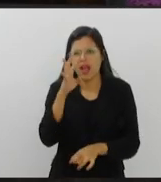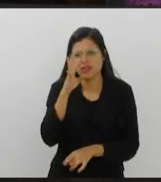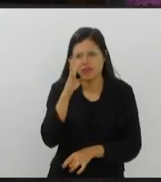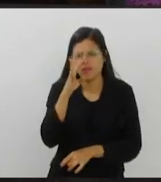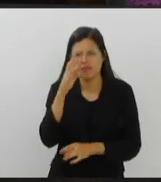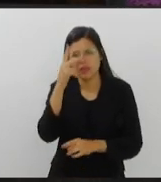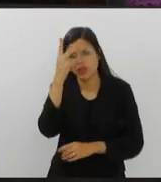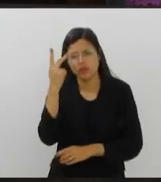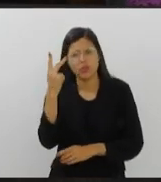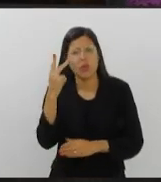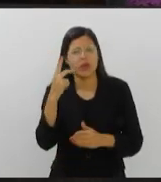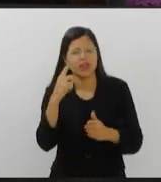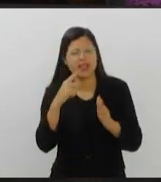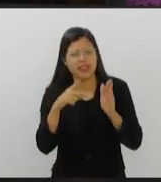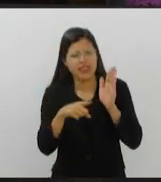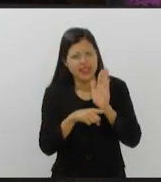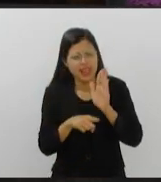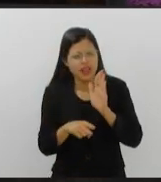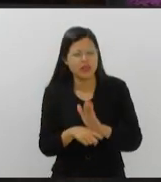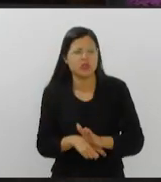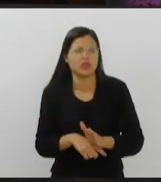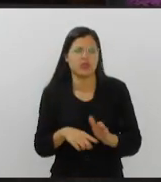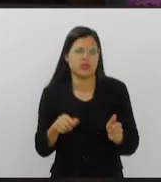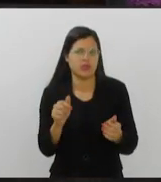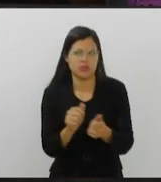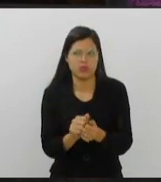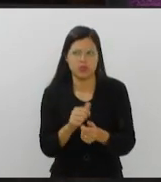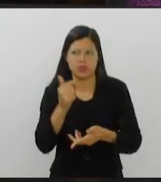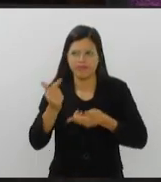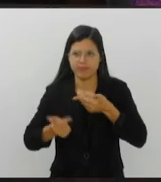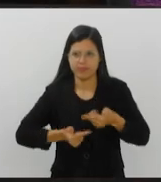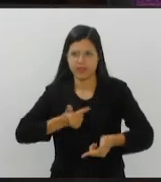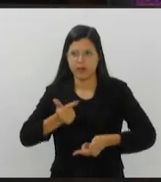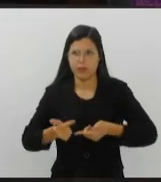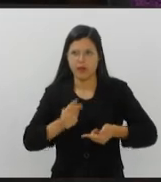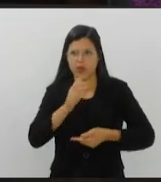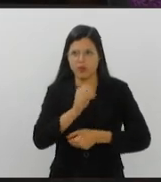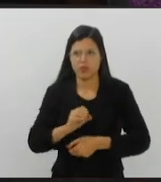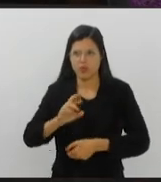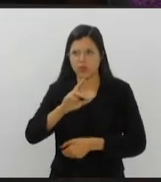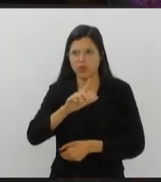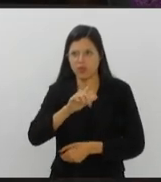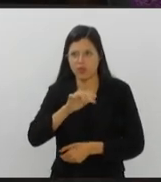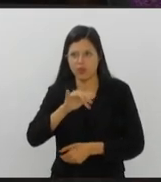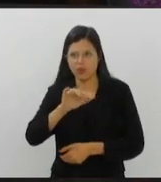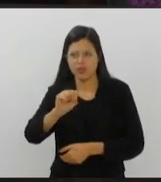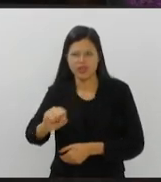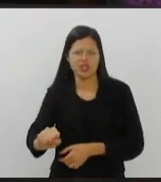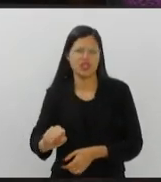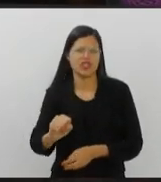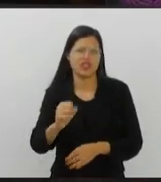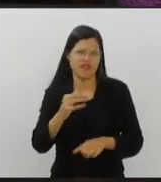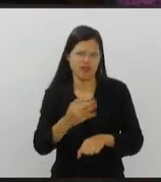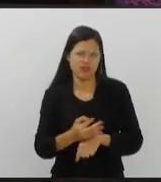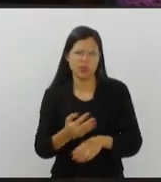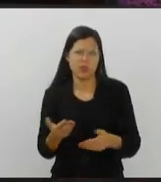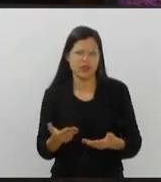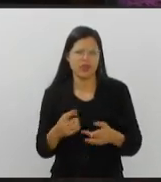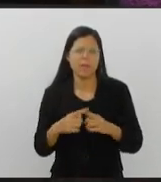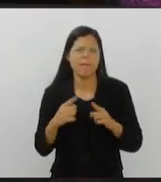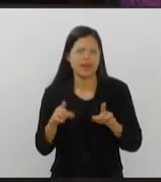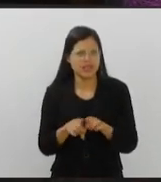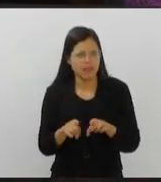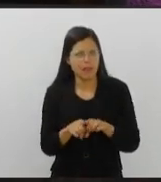que têm contribuído conosco com o nosso trabalho, o doutor Luiz Felipe, que não está aqui hoje, mas também que soma com a